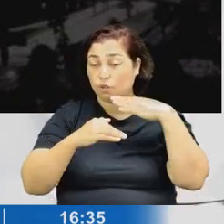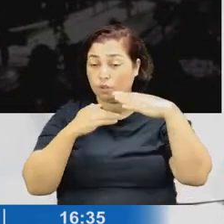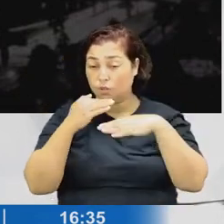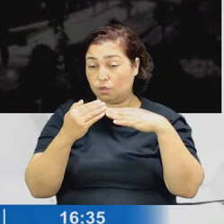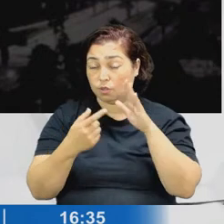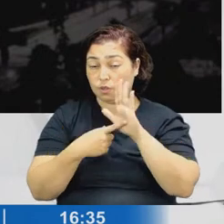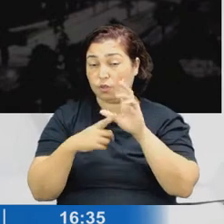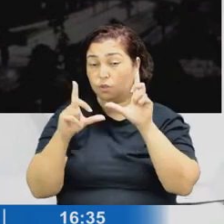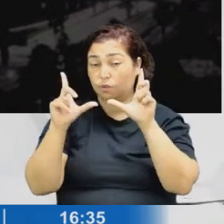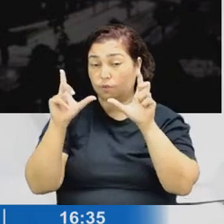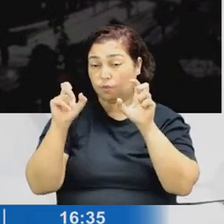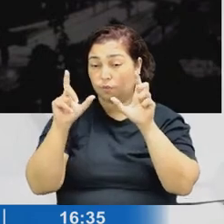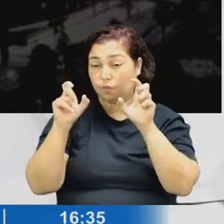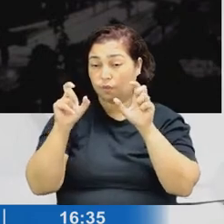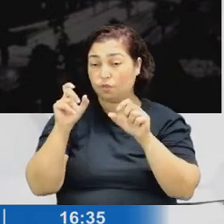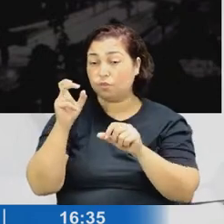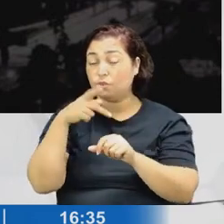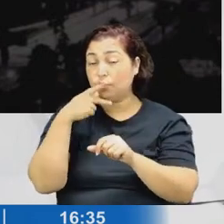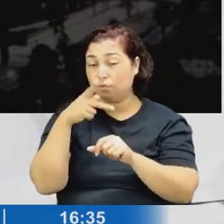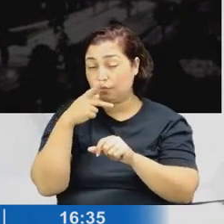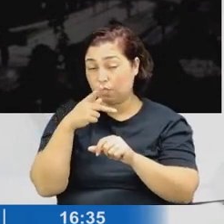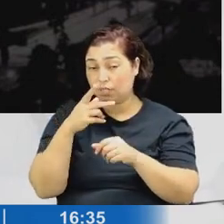foto fala